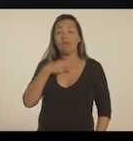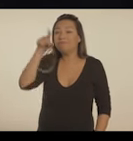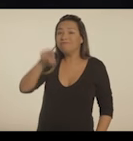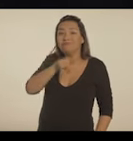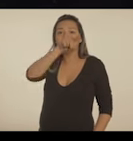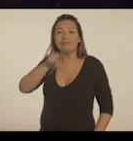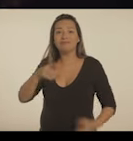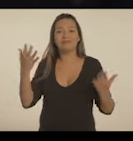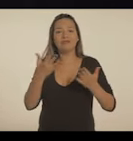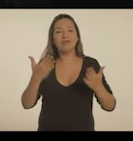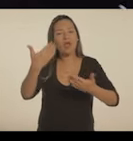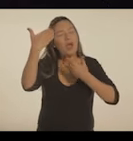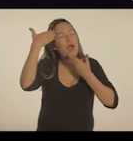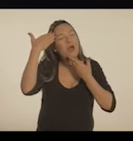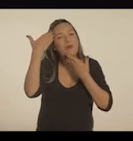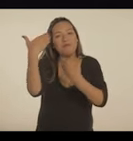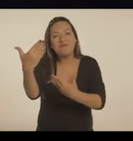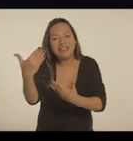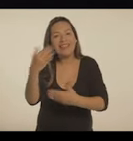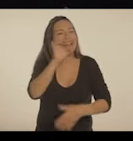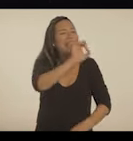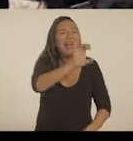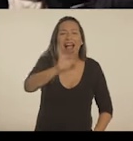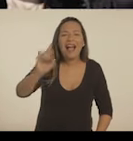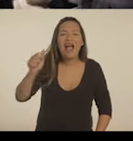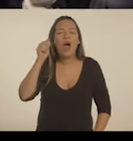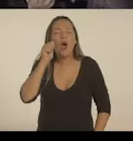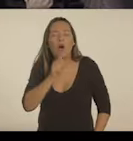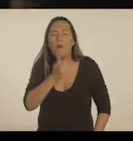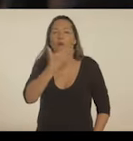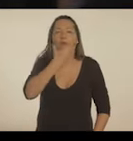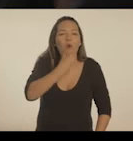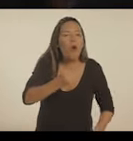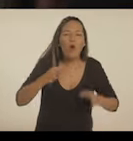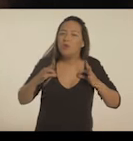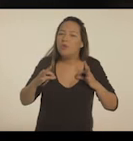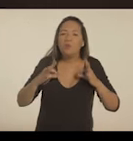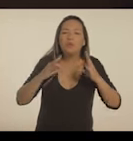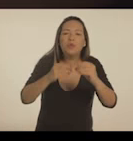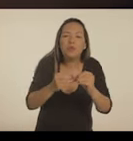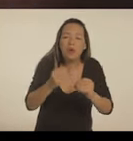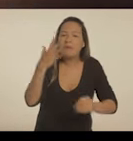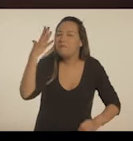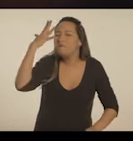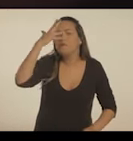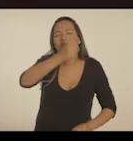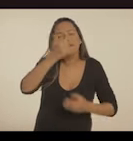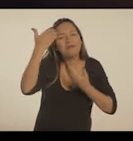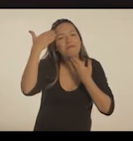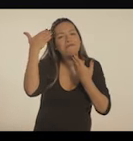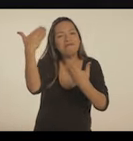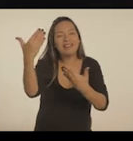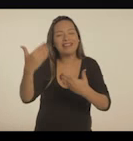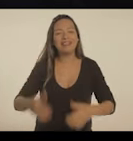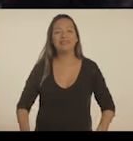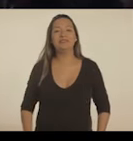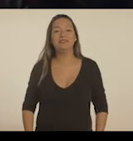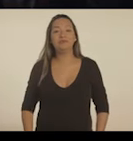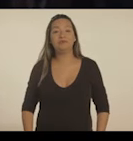podemos nos anular nesse momento. Muito obrigado a cada uma, a cada um, por toda essa campanha